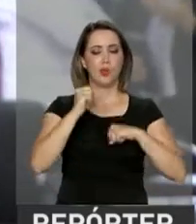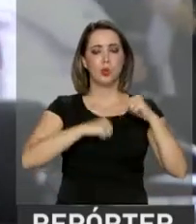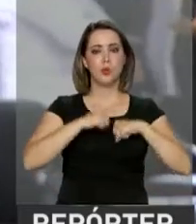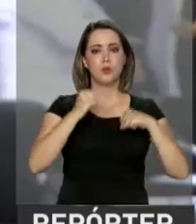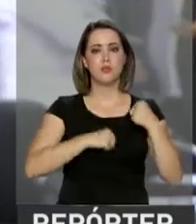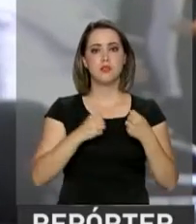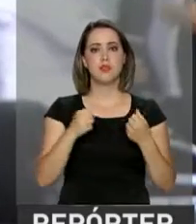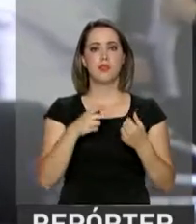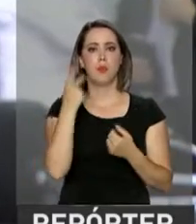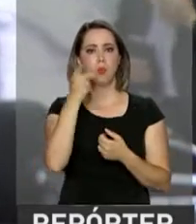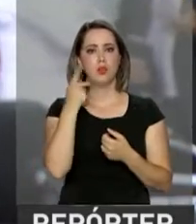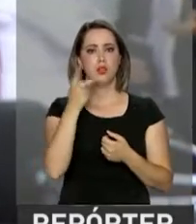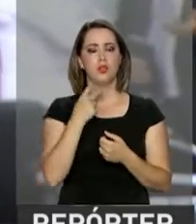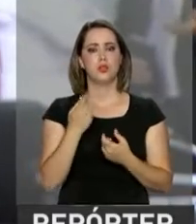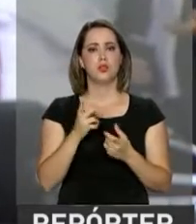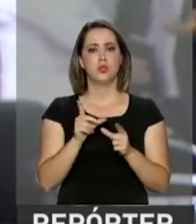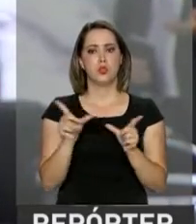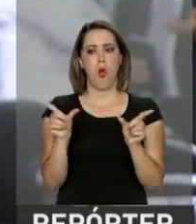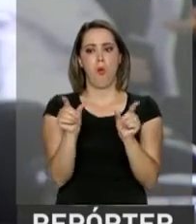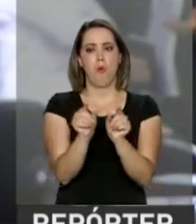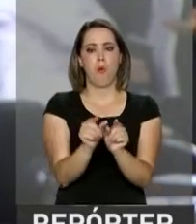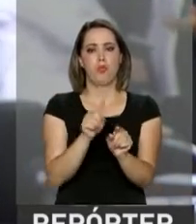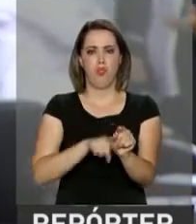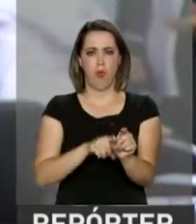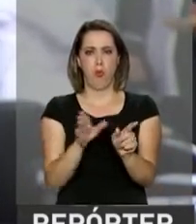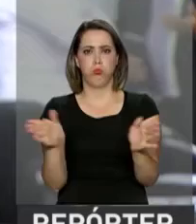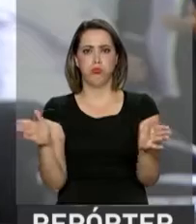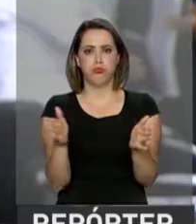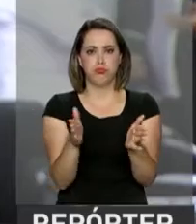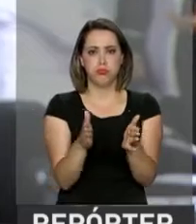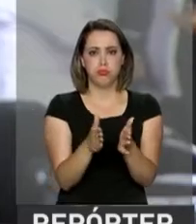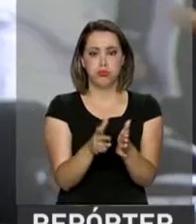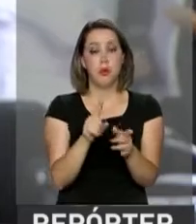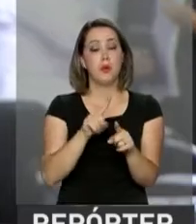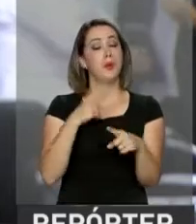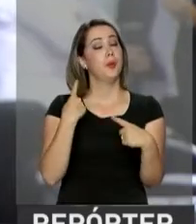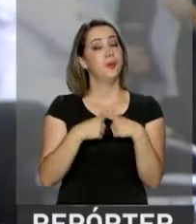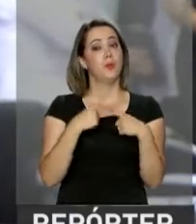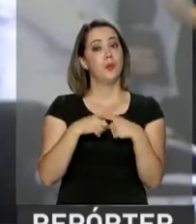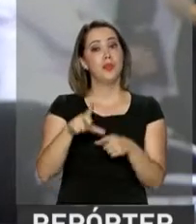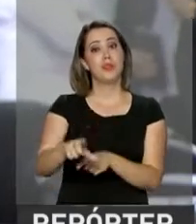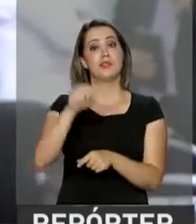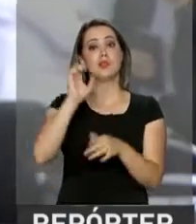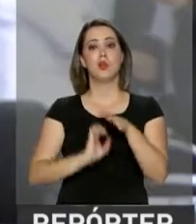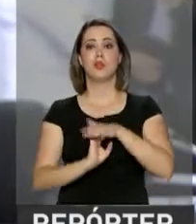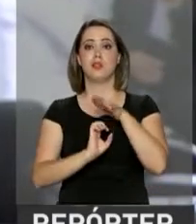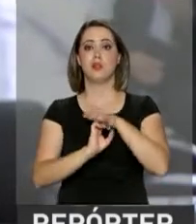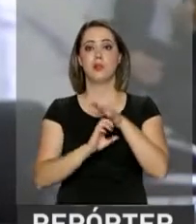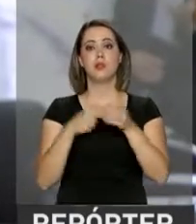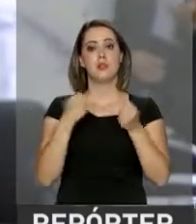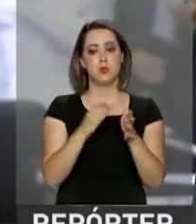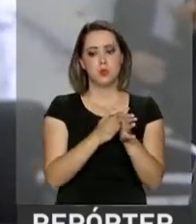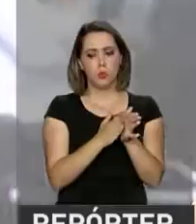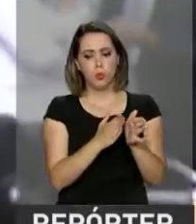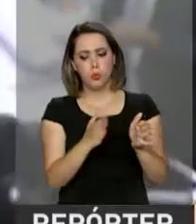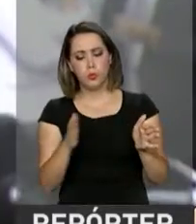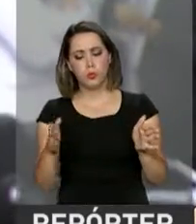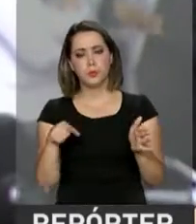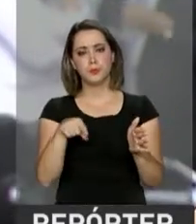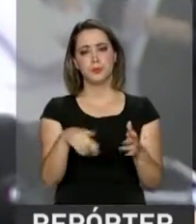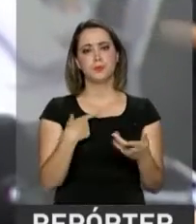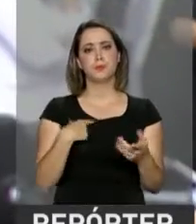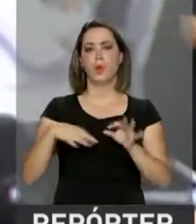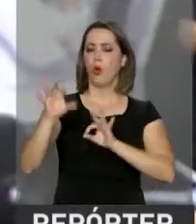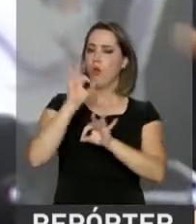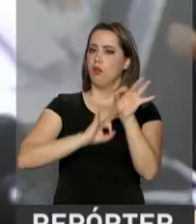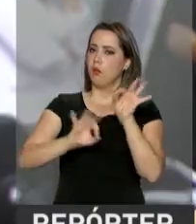política industrial a partir de ciclos muito pequenos porque as decisões empresariais em geral elas são tomadas em ciclos mais longos a partir de